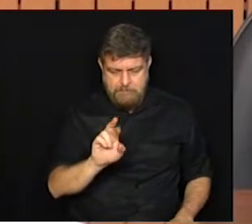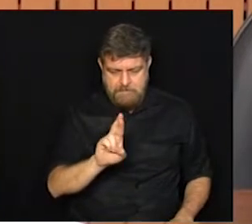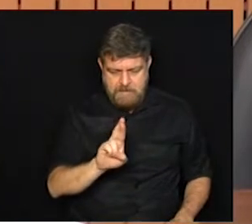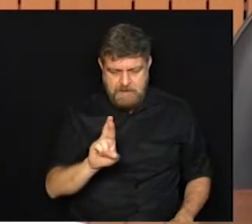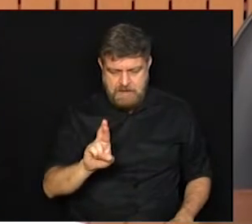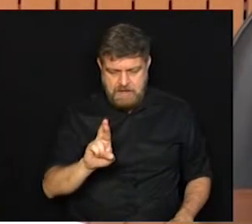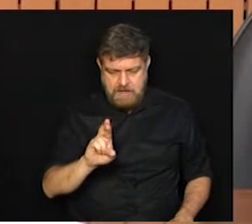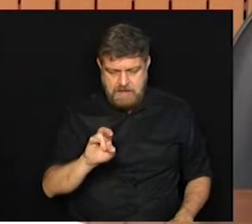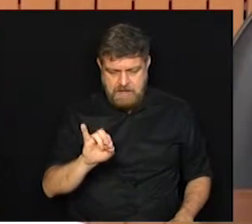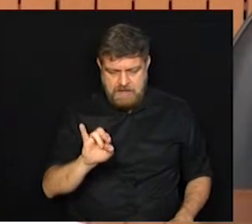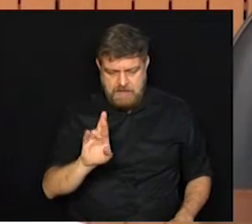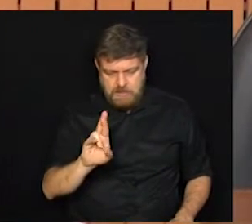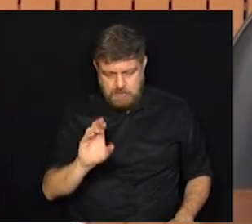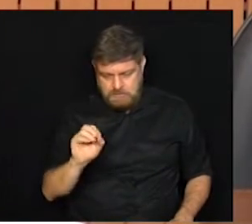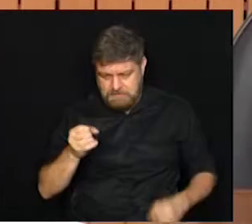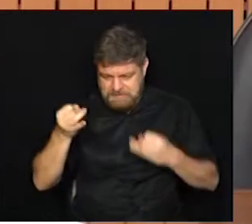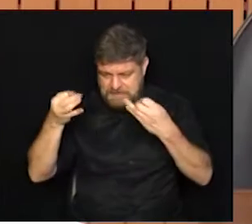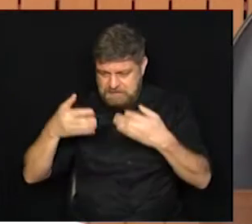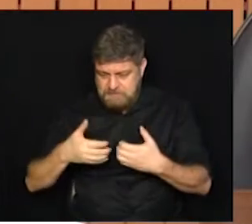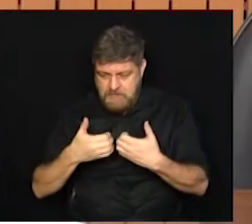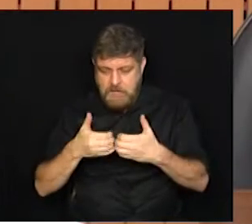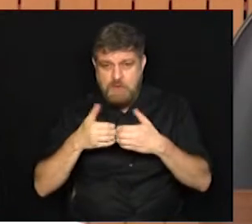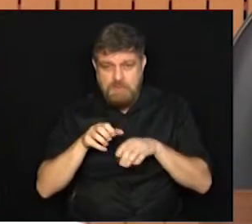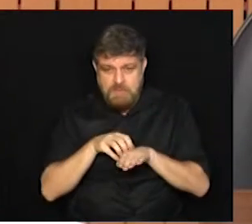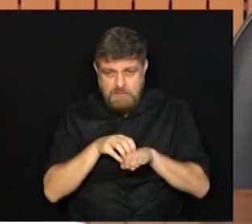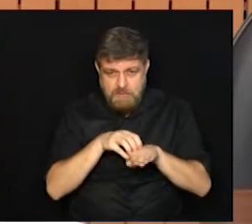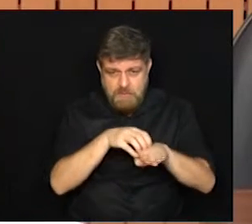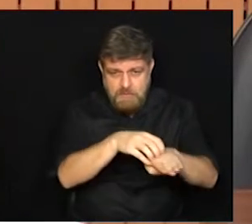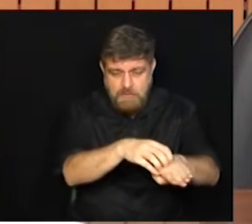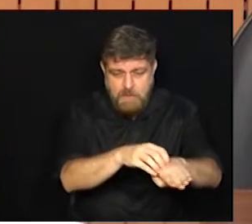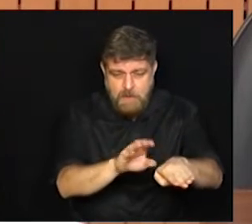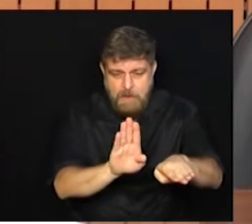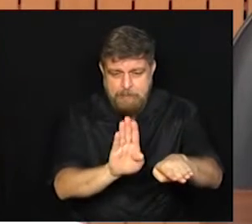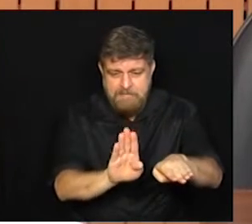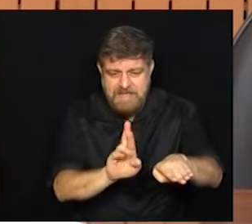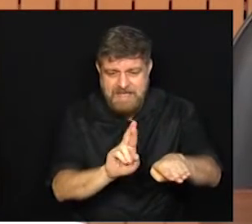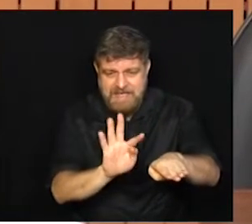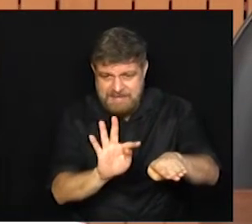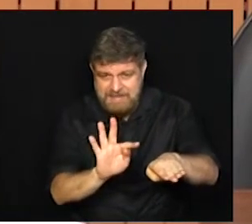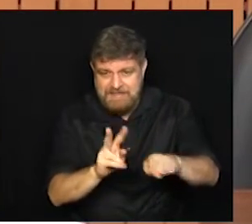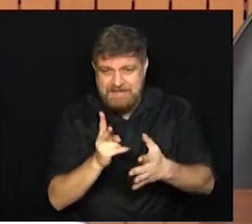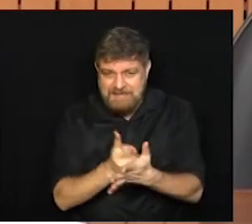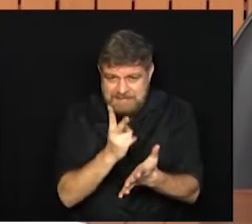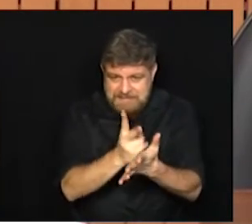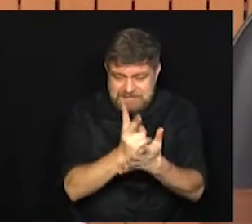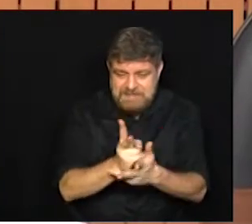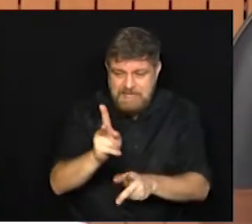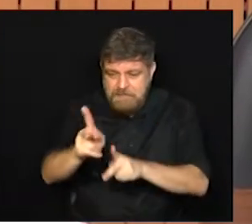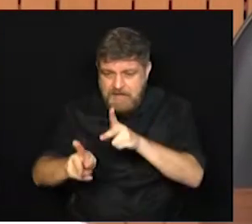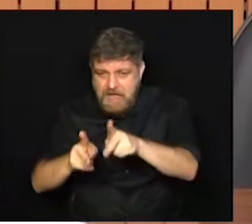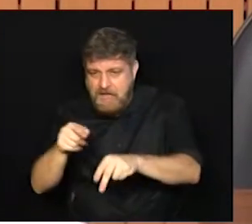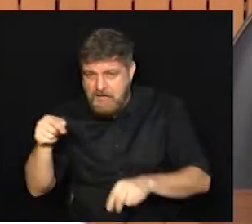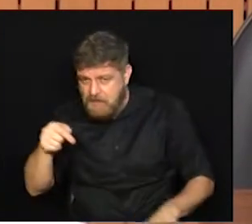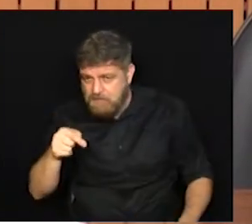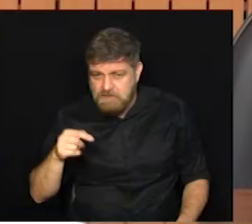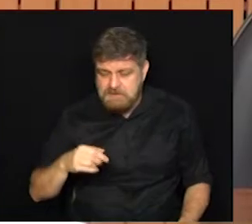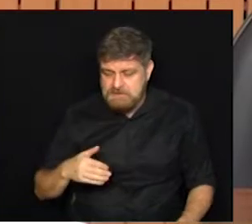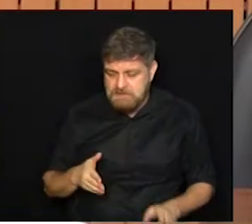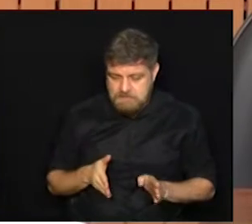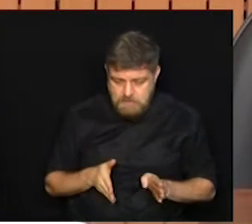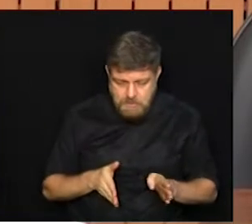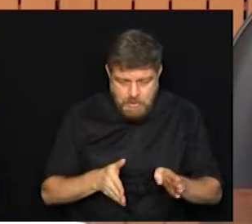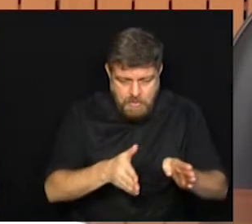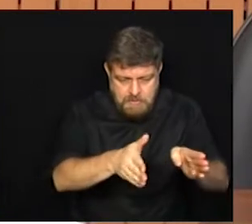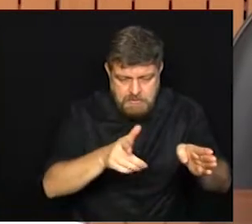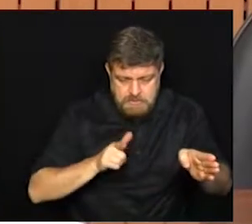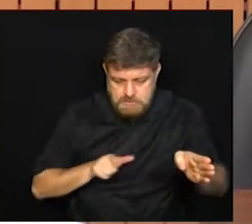falando sobre o BRT, sempre foi colocada a necessidade da população, a demanda da população de, ao longo dos corredores, também